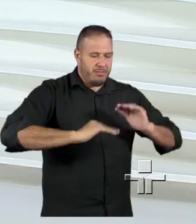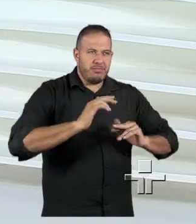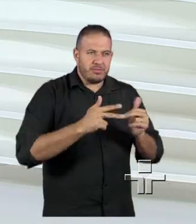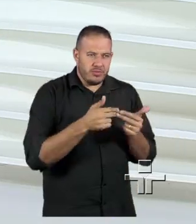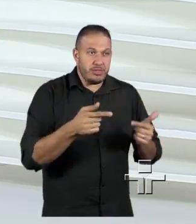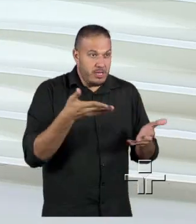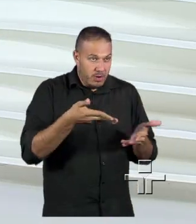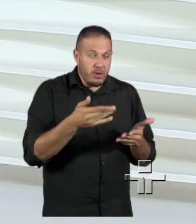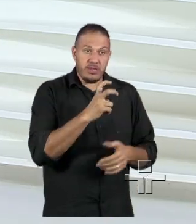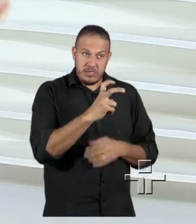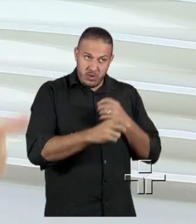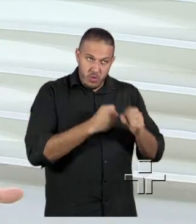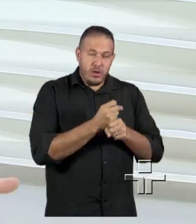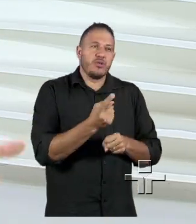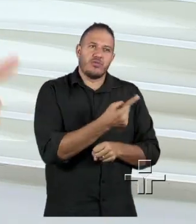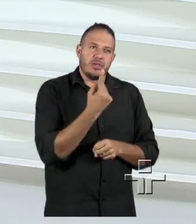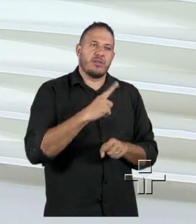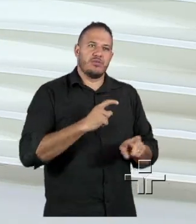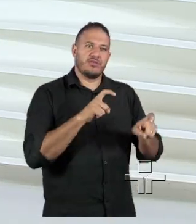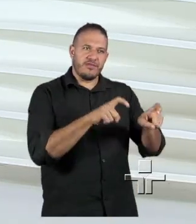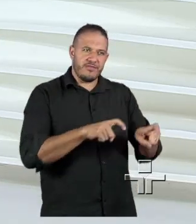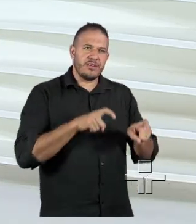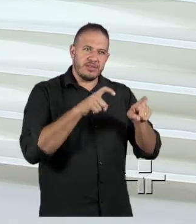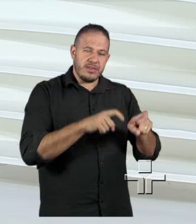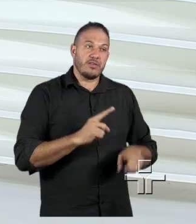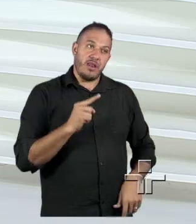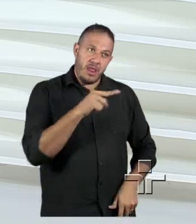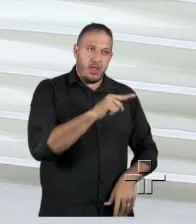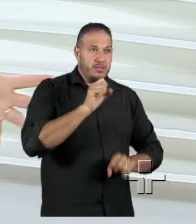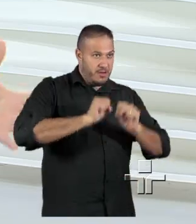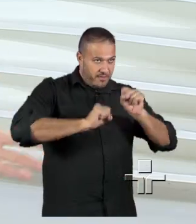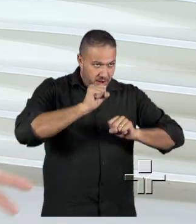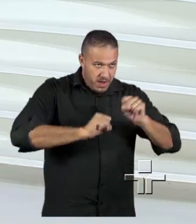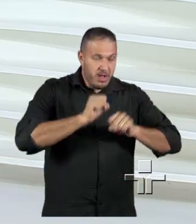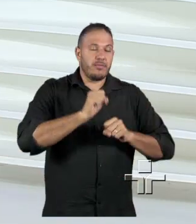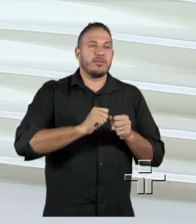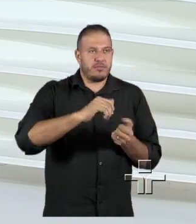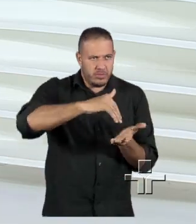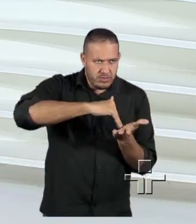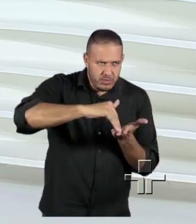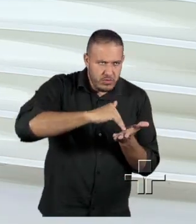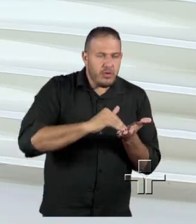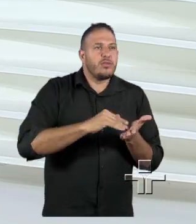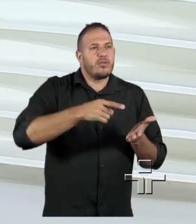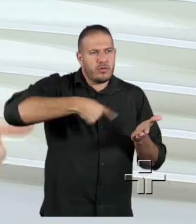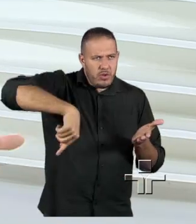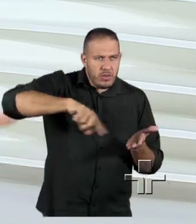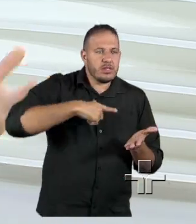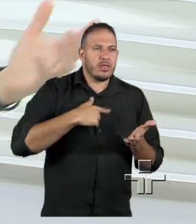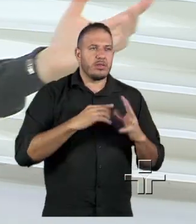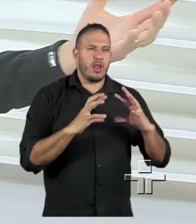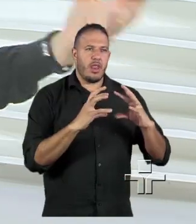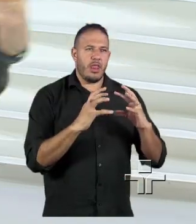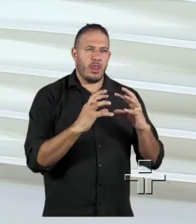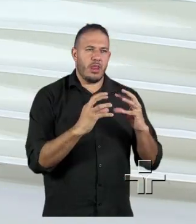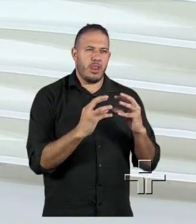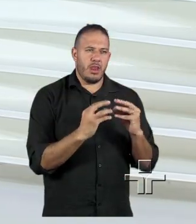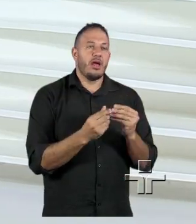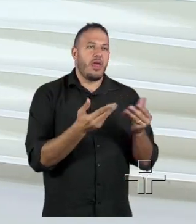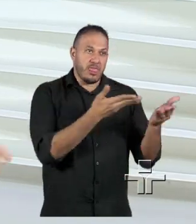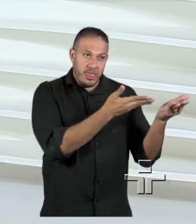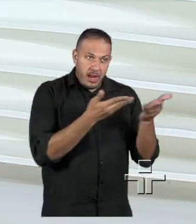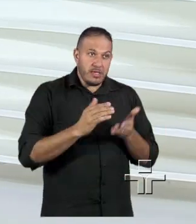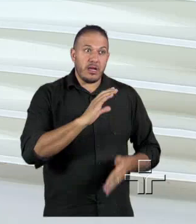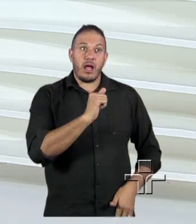5 anos que nós temos as fazendas, então lá na fábrica, lá no escritório, nós temos a torrefação do cacau. Então a gente traz o cacau